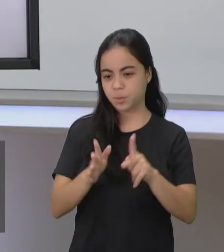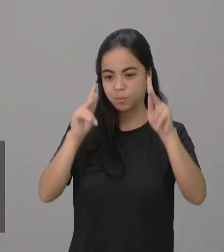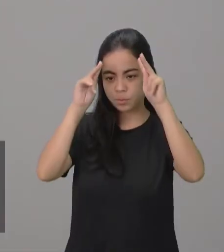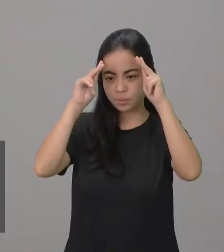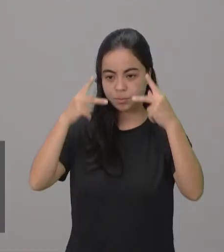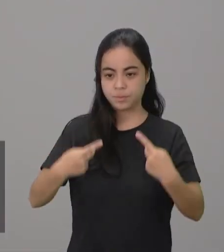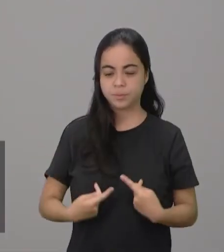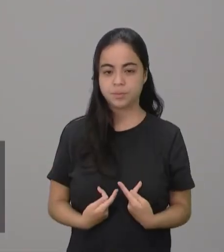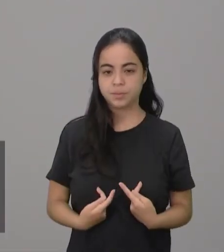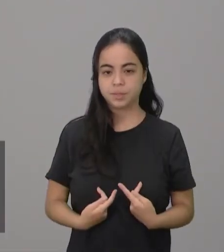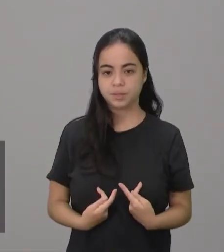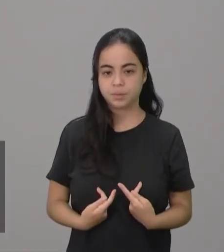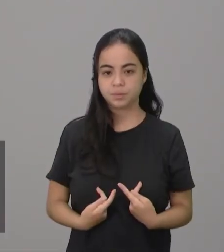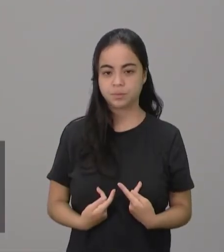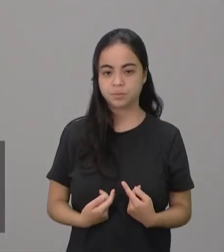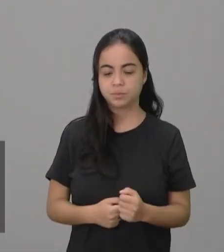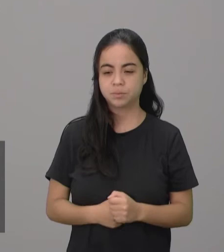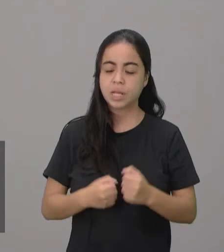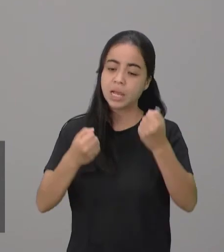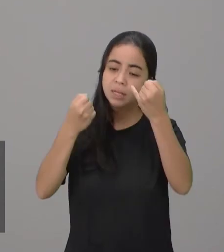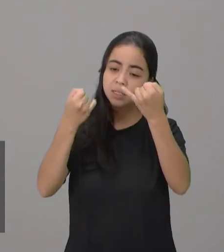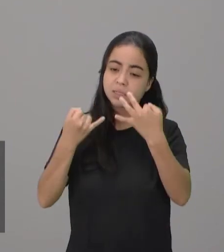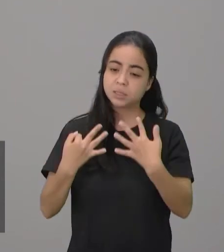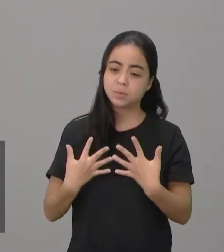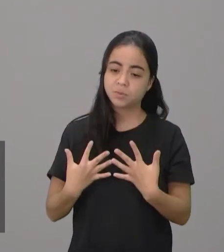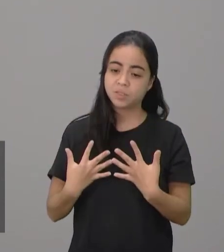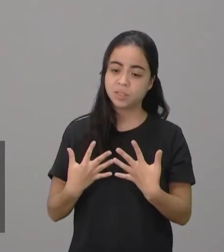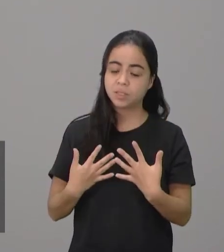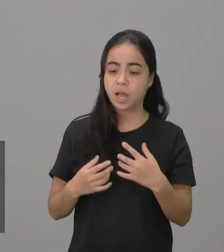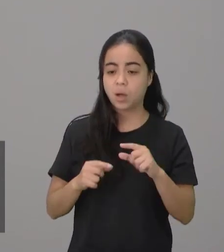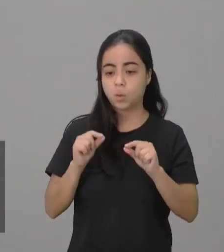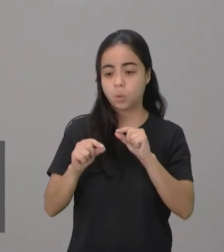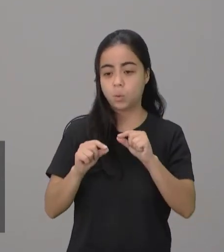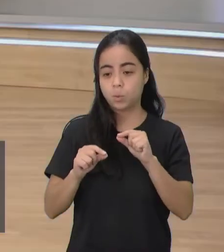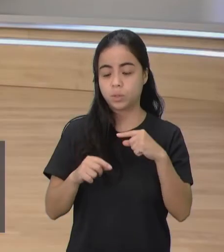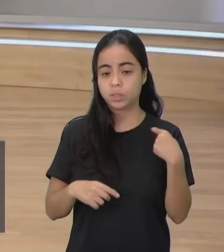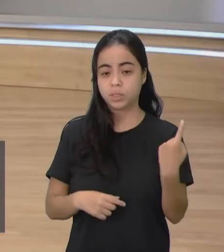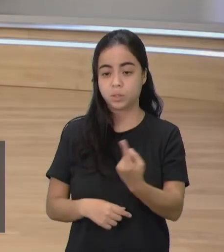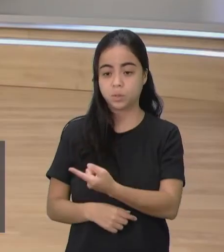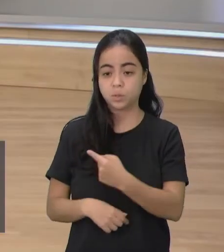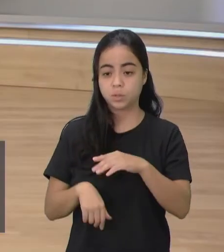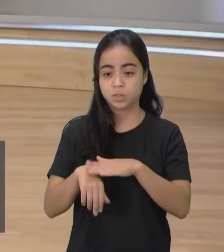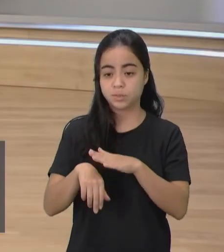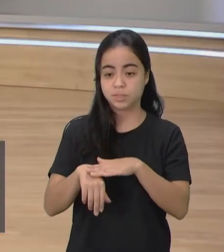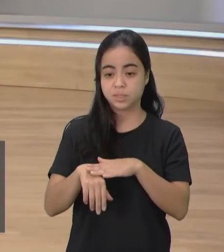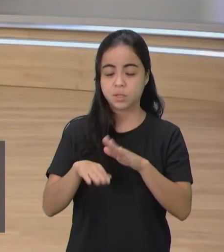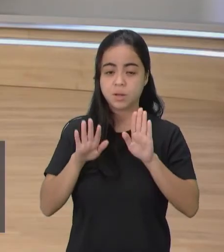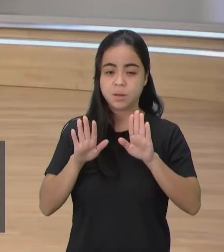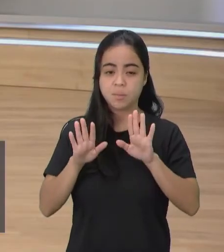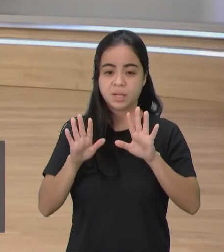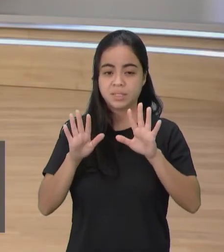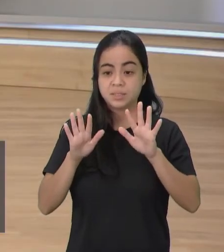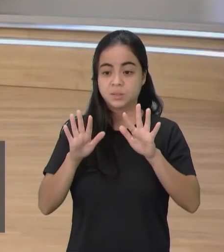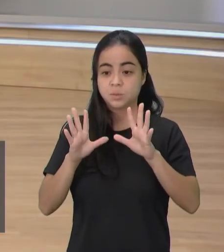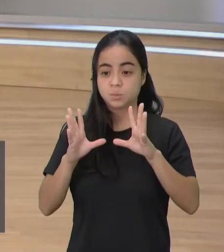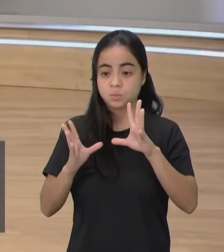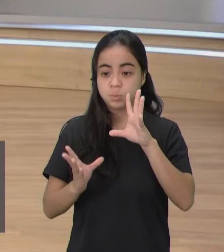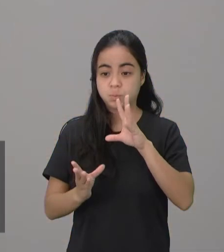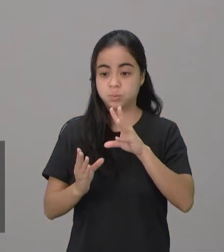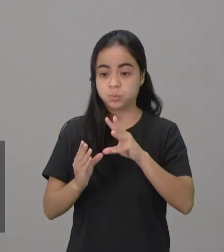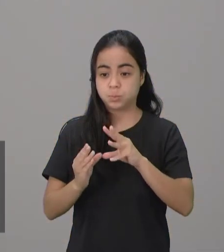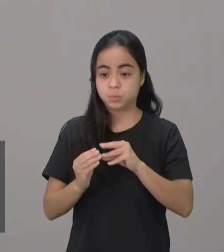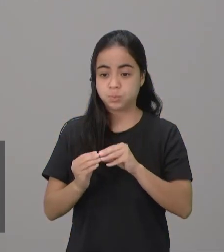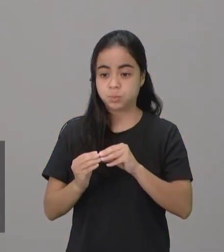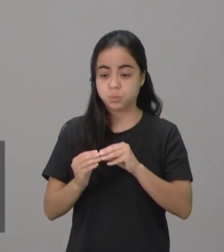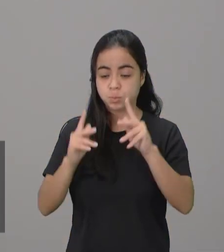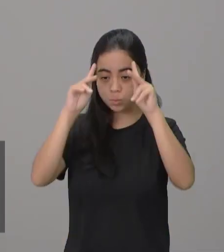diz aquilo que nós fazemos ou só descreve aquilo que nós fazemos, mas sem dizer, sem esgotar todas as possibilidades da